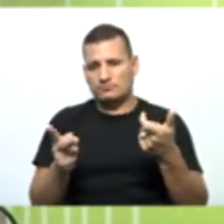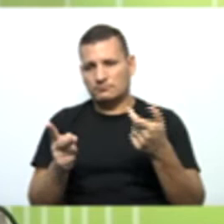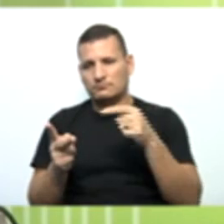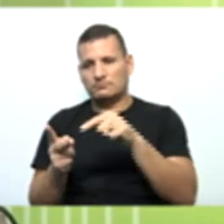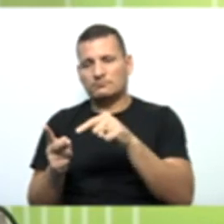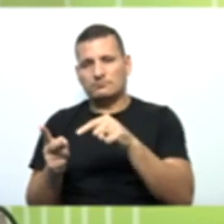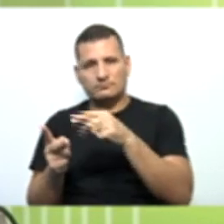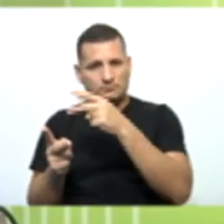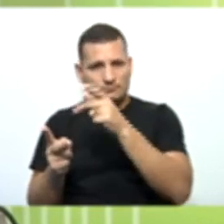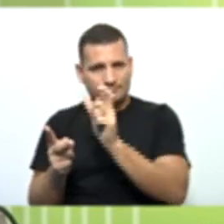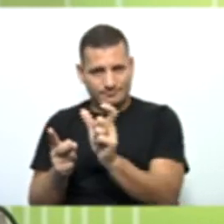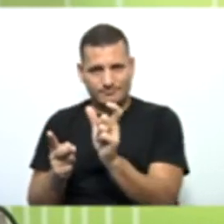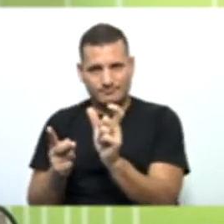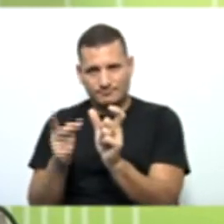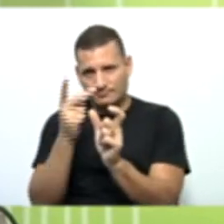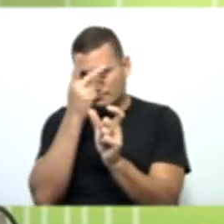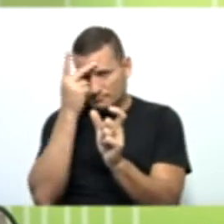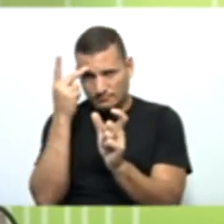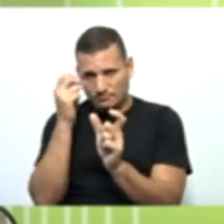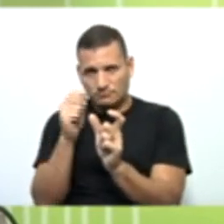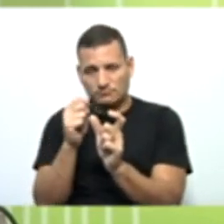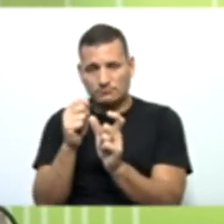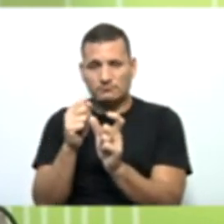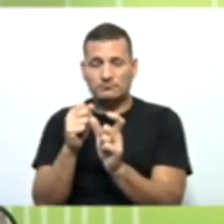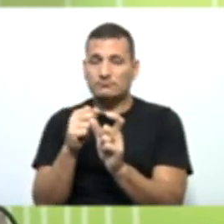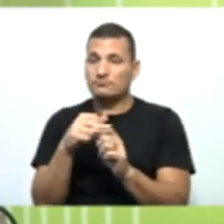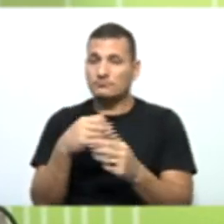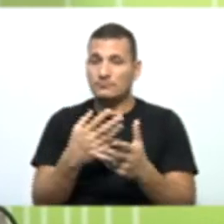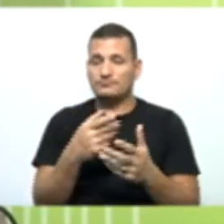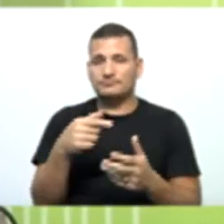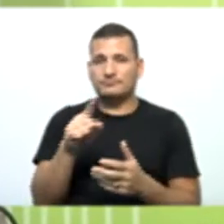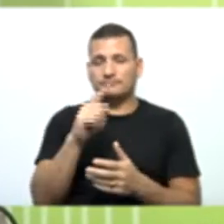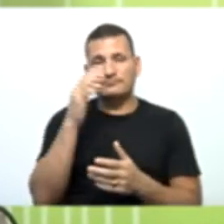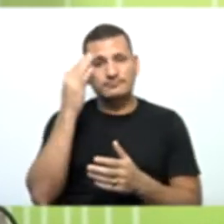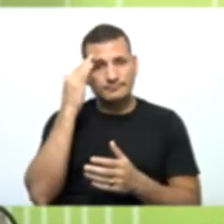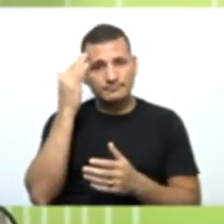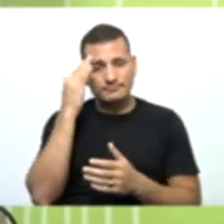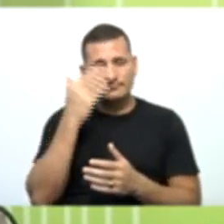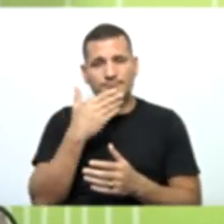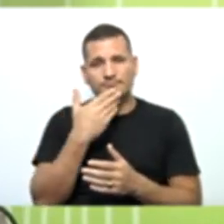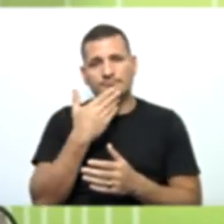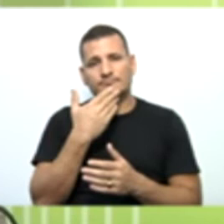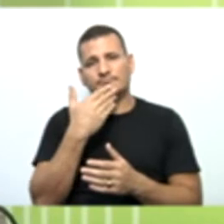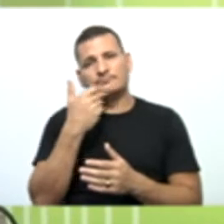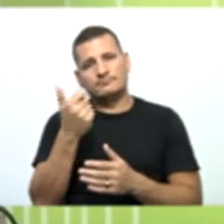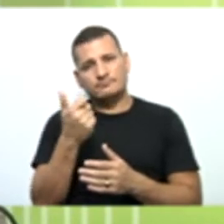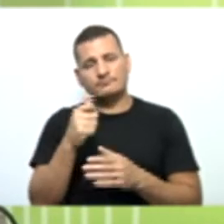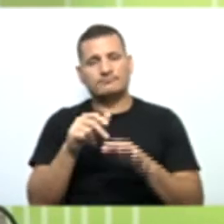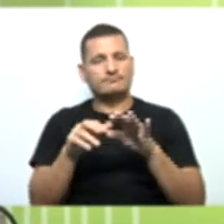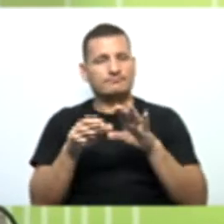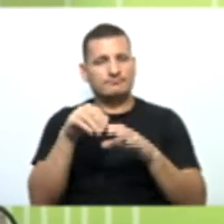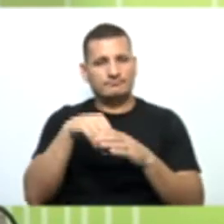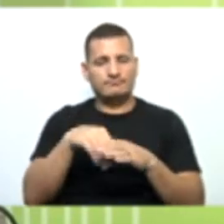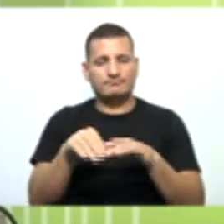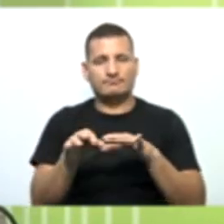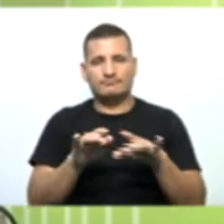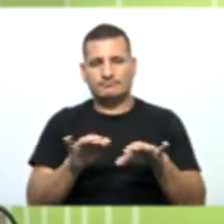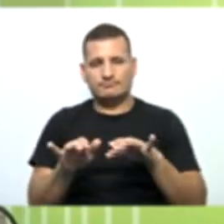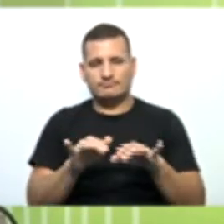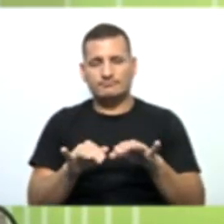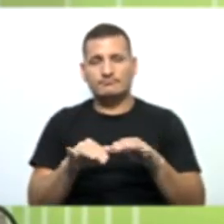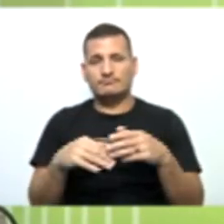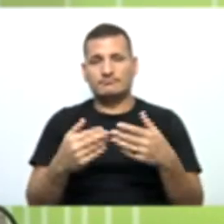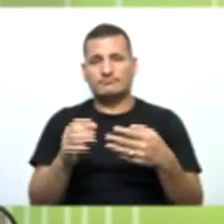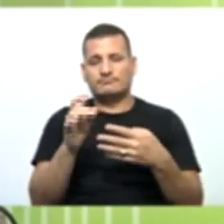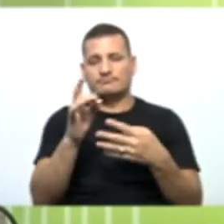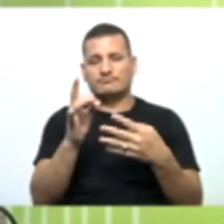pessoa? Então, isso daí você vai entender ainda melhor na programação. Então, assim, cada um